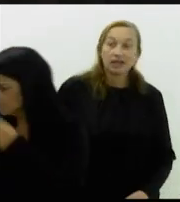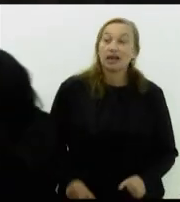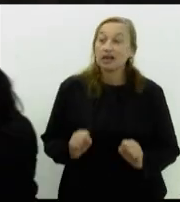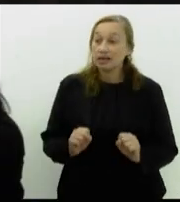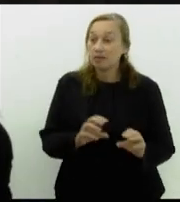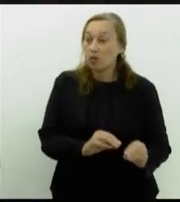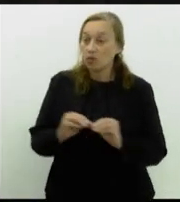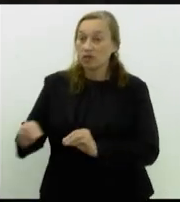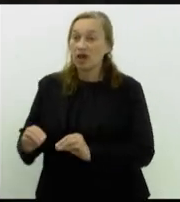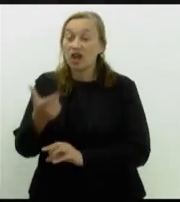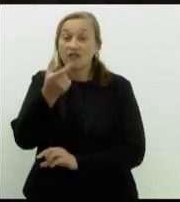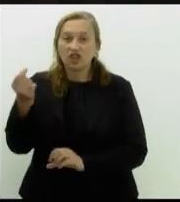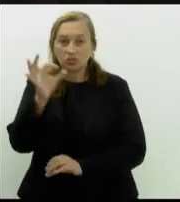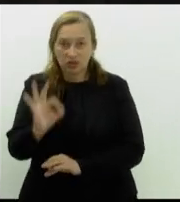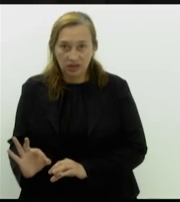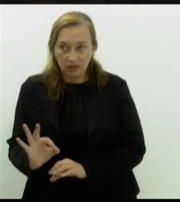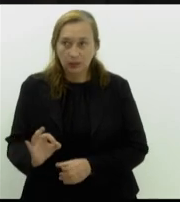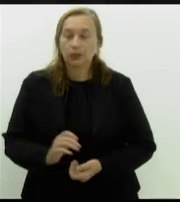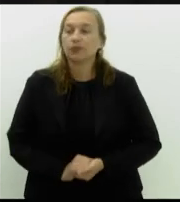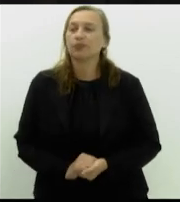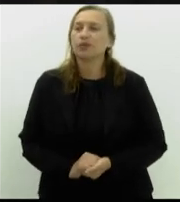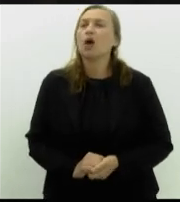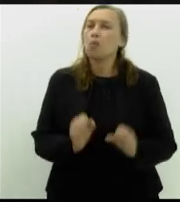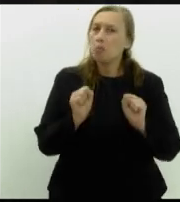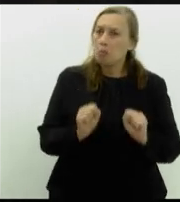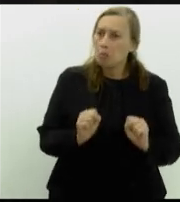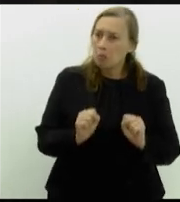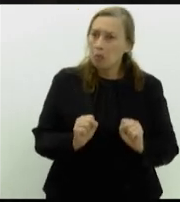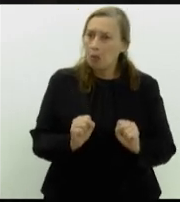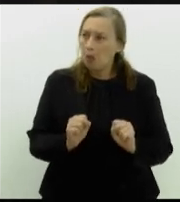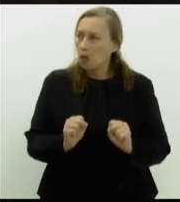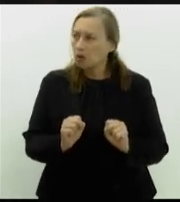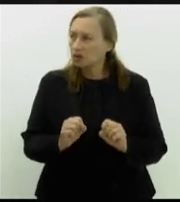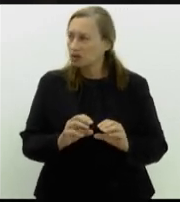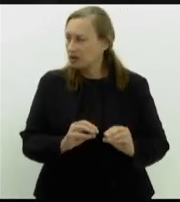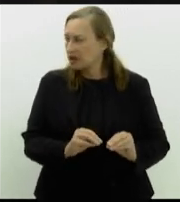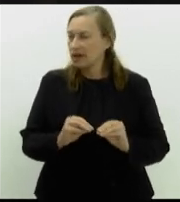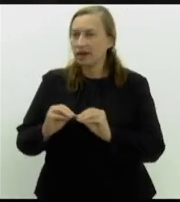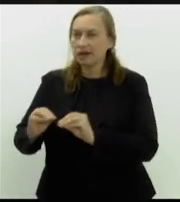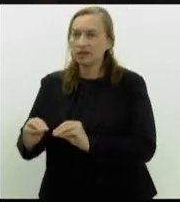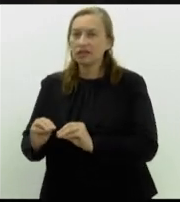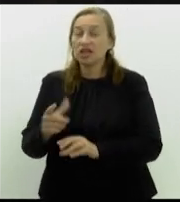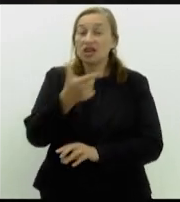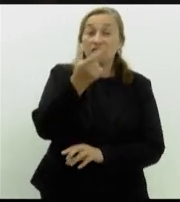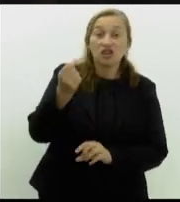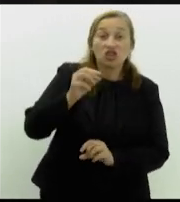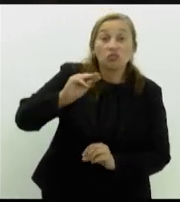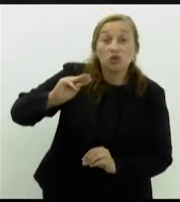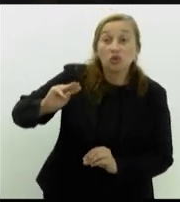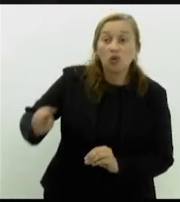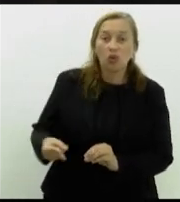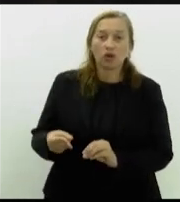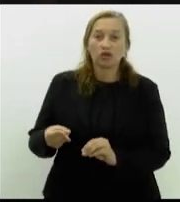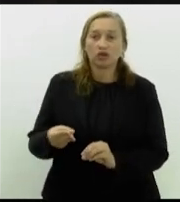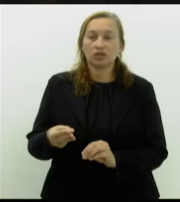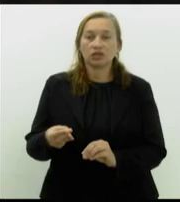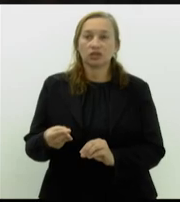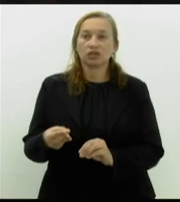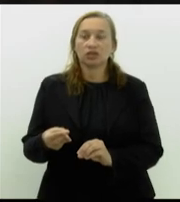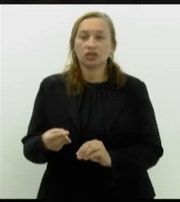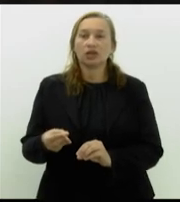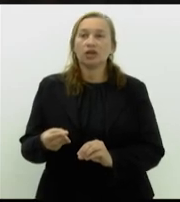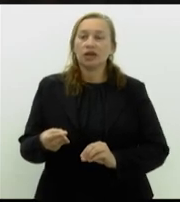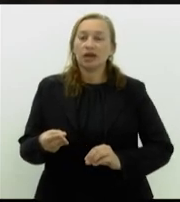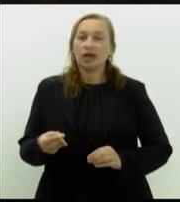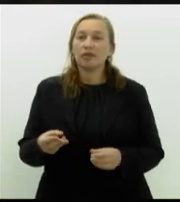remanejar 20%, ele pode remanejar 20 bilhões. Quer dizer, o